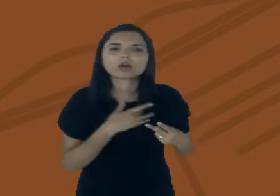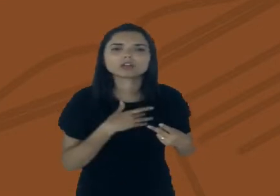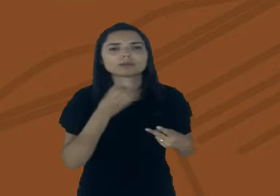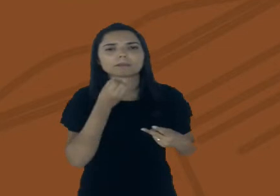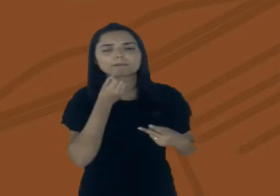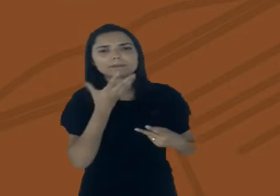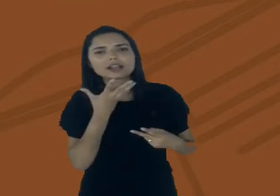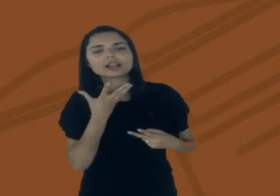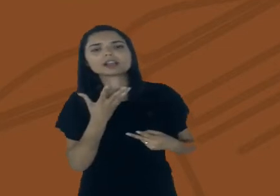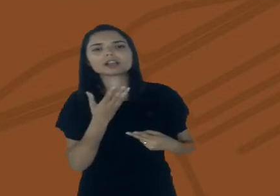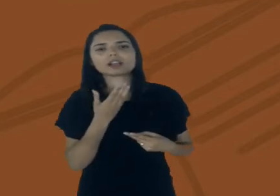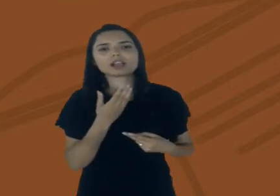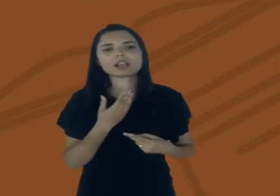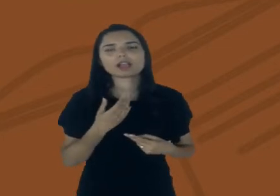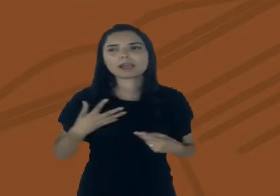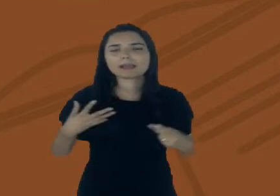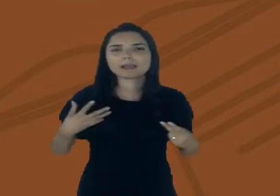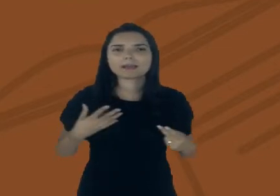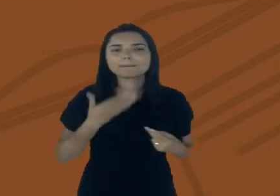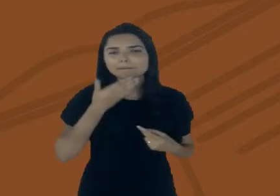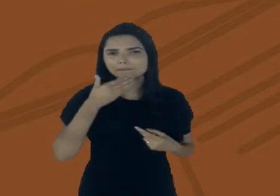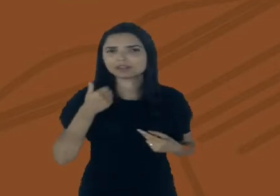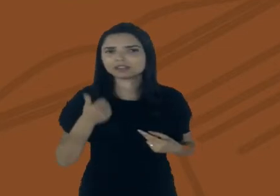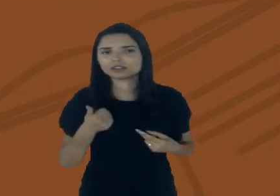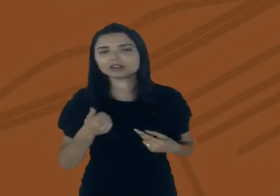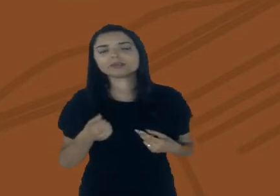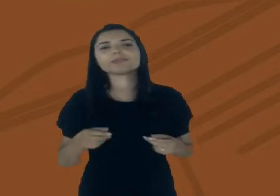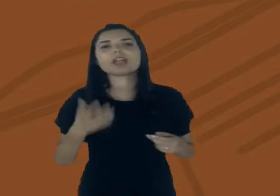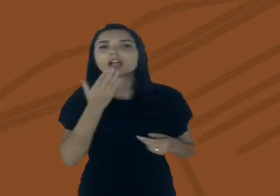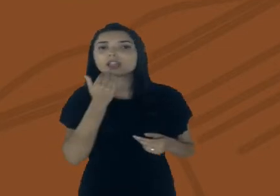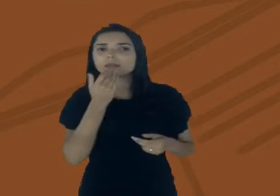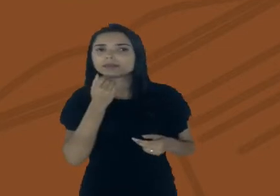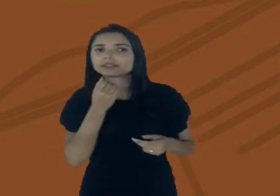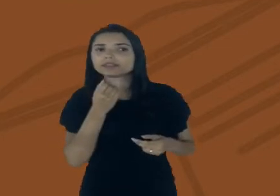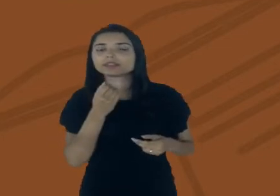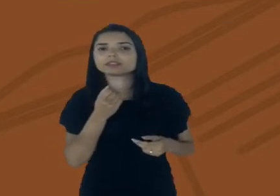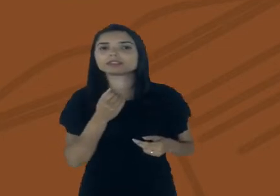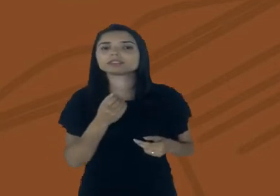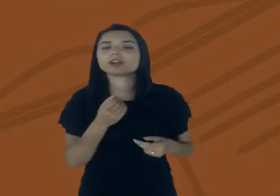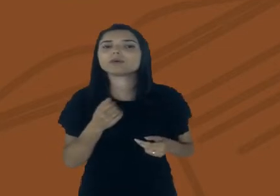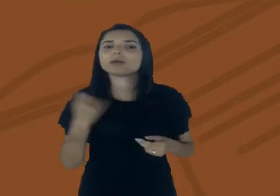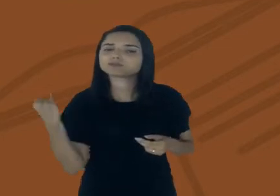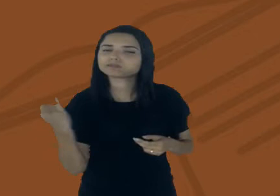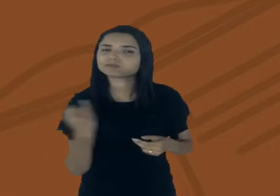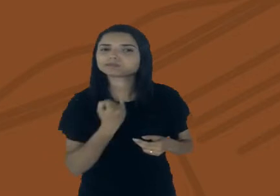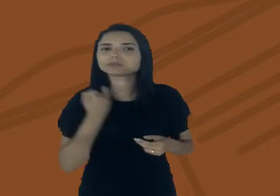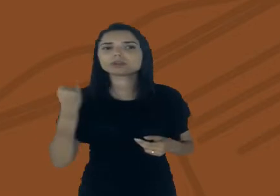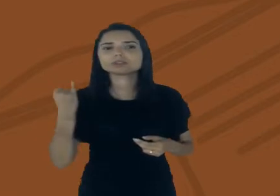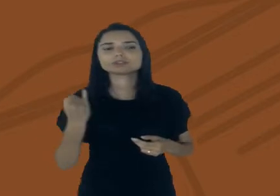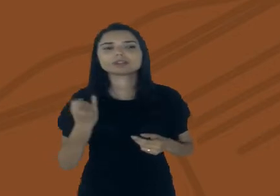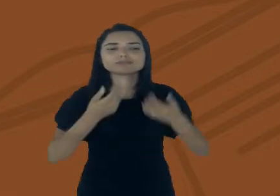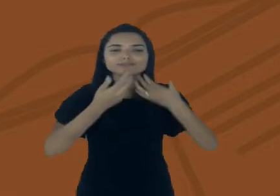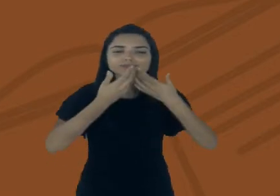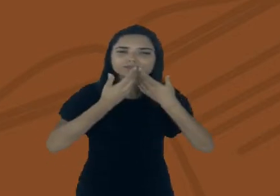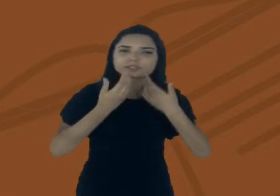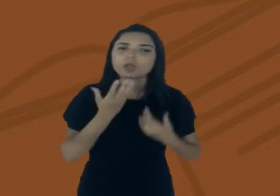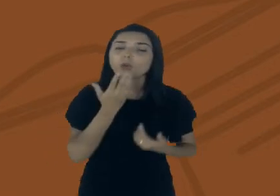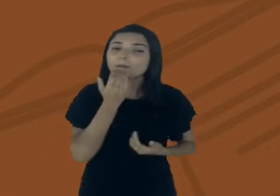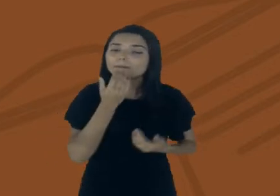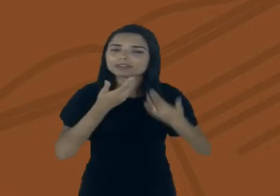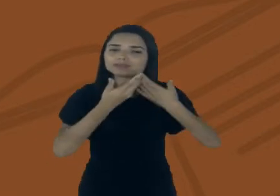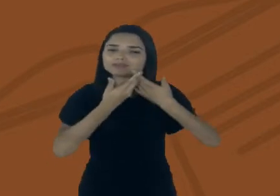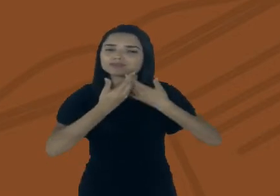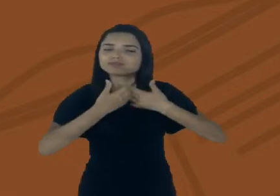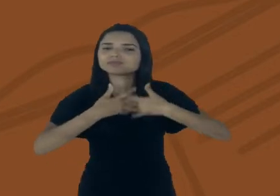Essa questão da alimentação, como a gente ressaltou, né? A gente optar por alimentos naturais, a gente optar